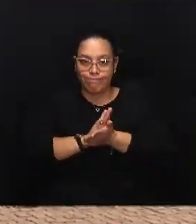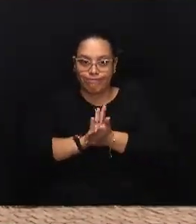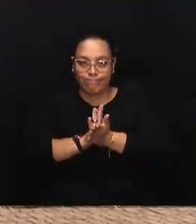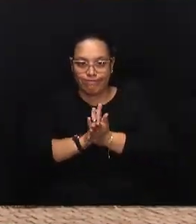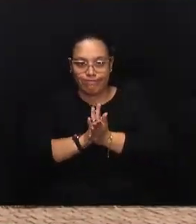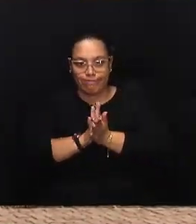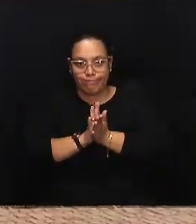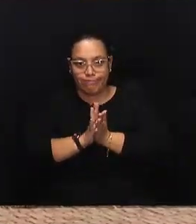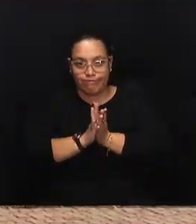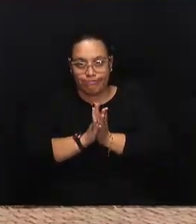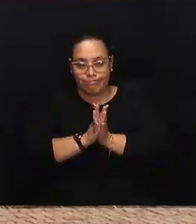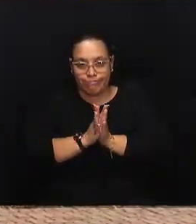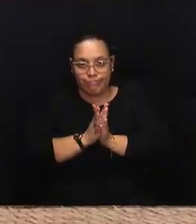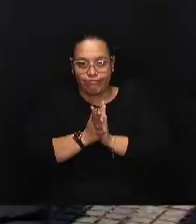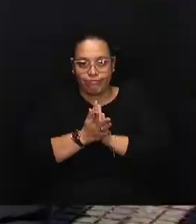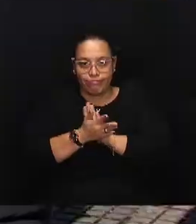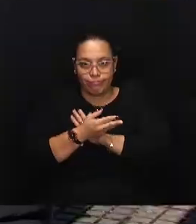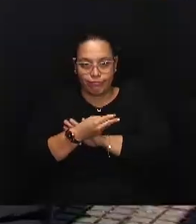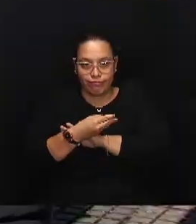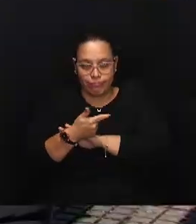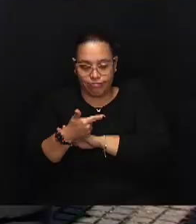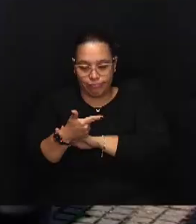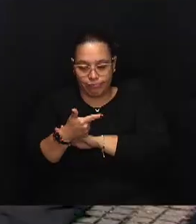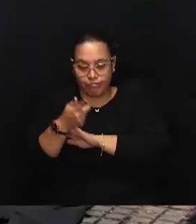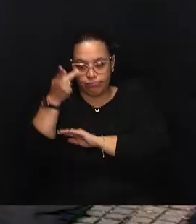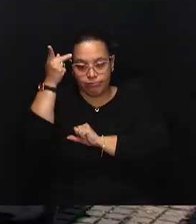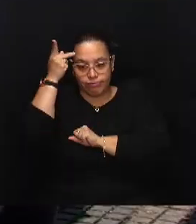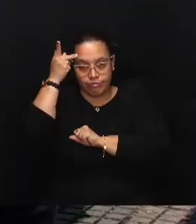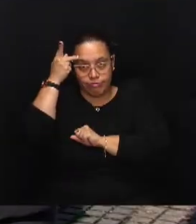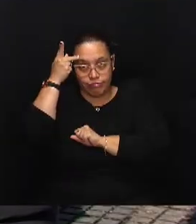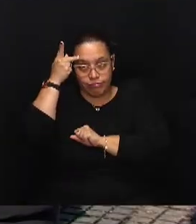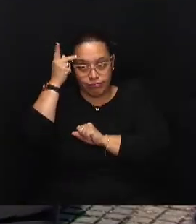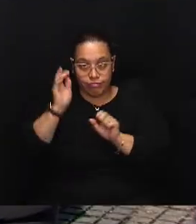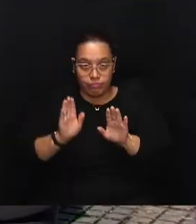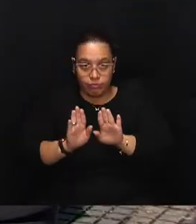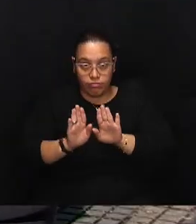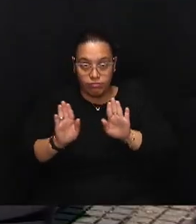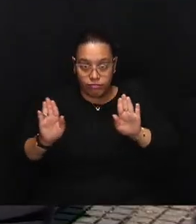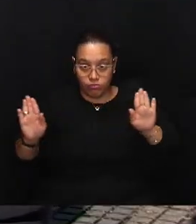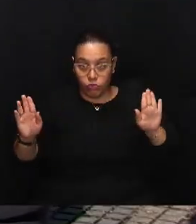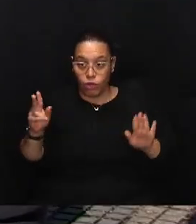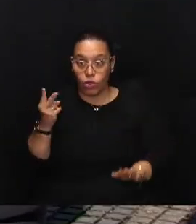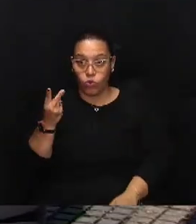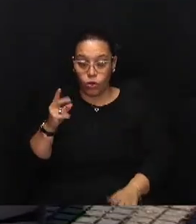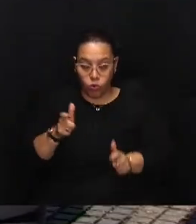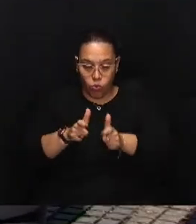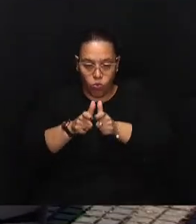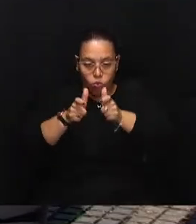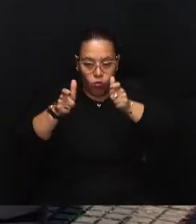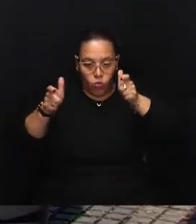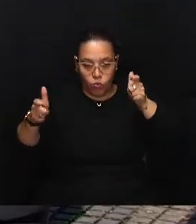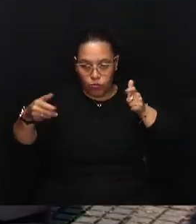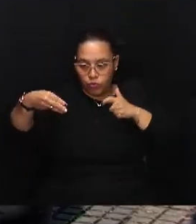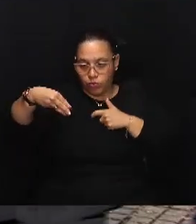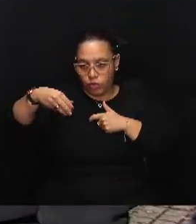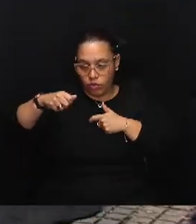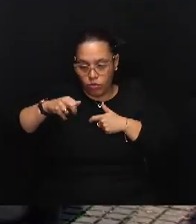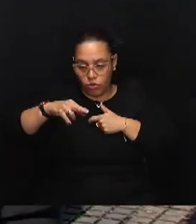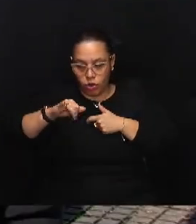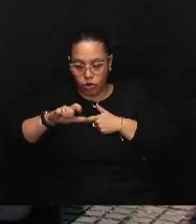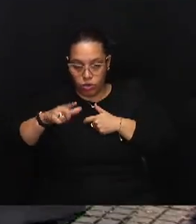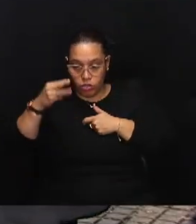por essa causa. Ali diante do mausoléu deles, que é o segundo maior mausoléu em memória